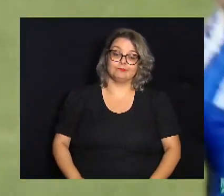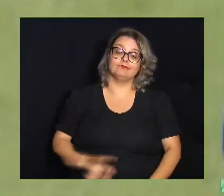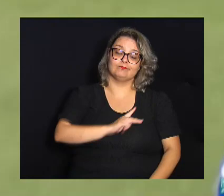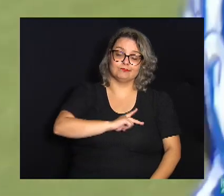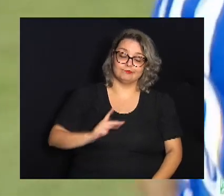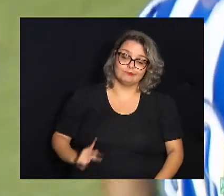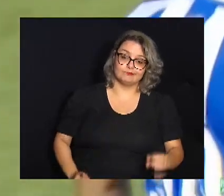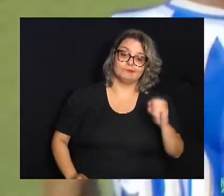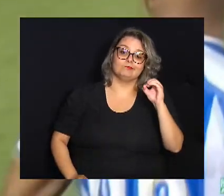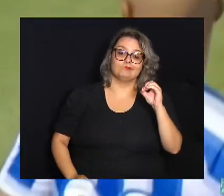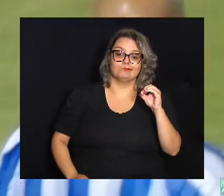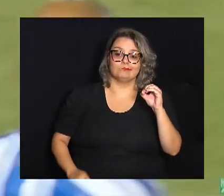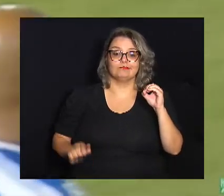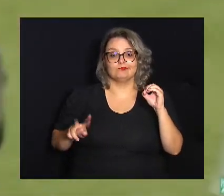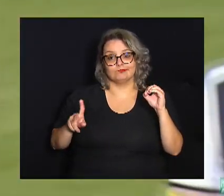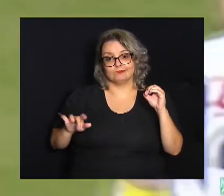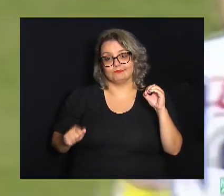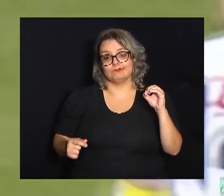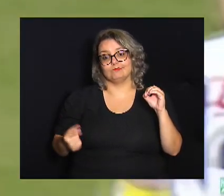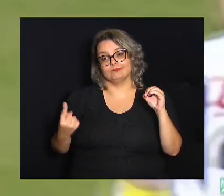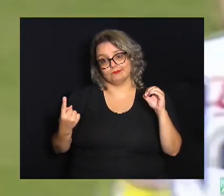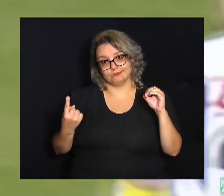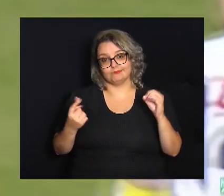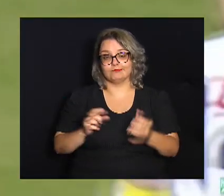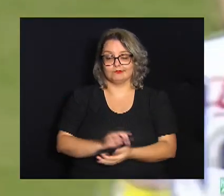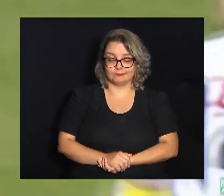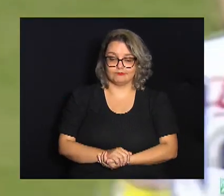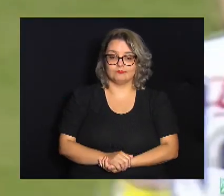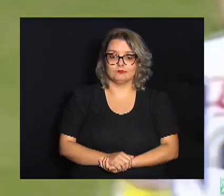0, Avaí 1.